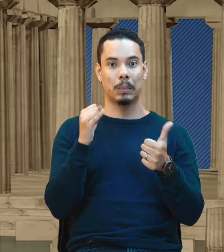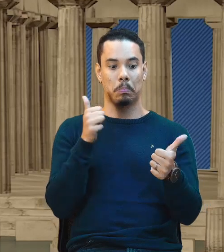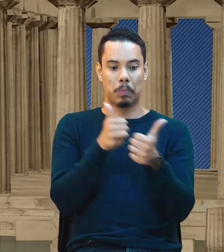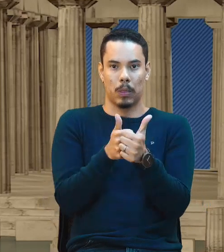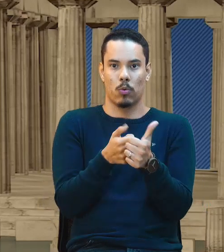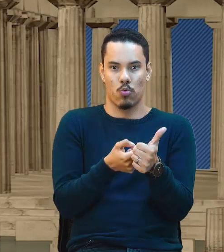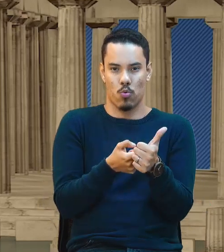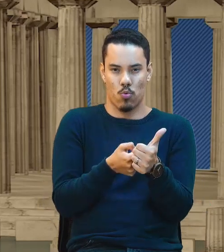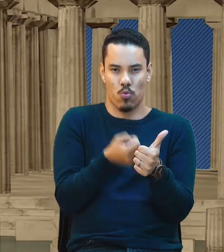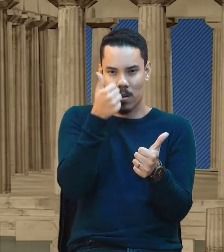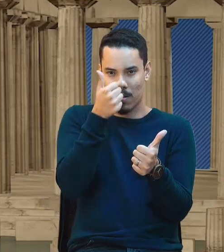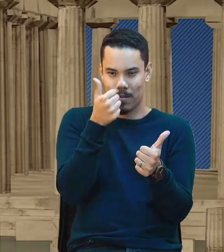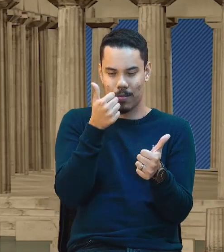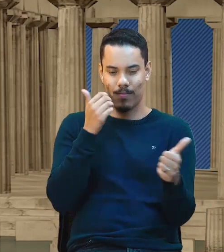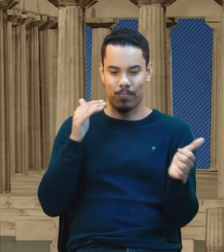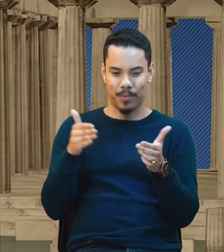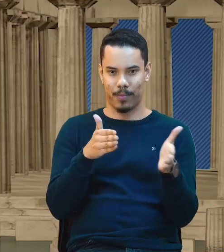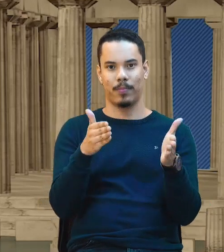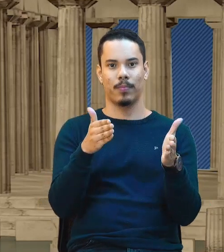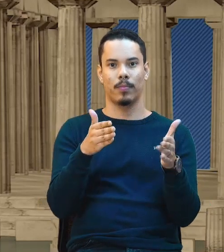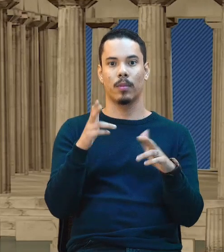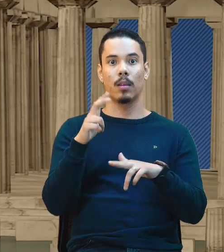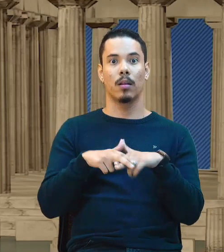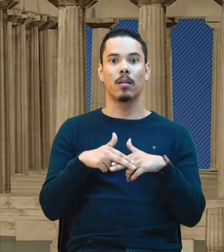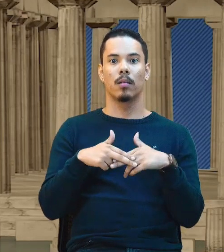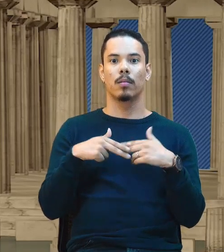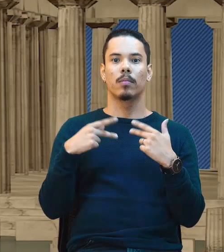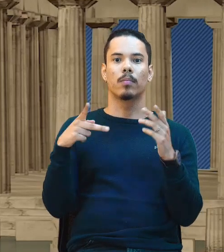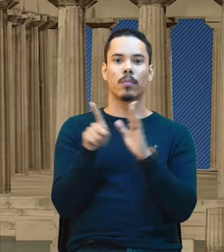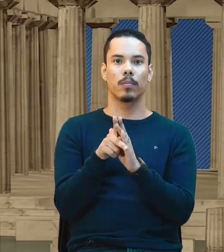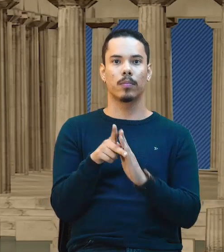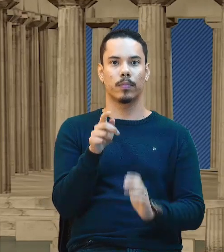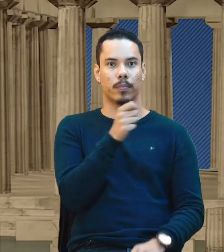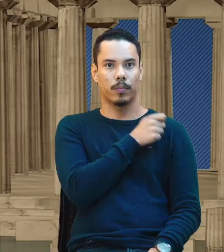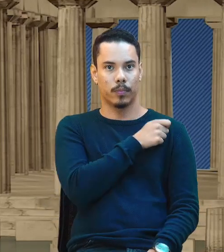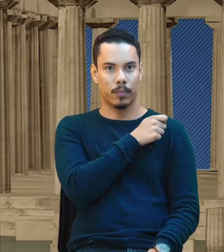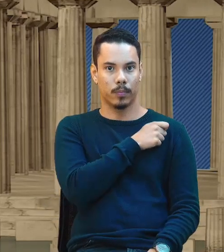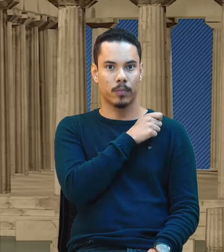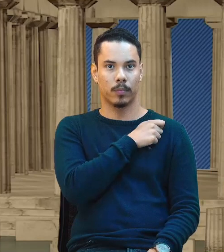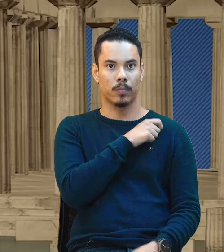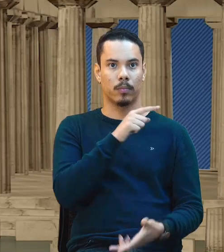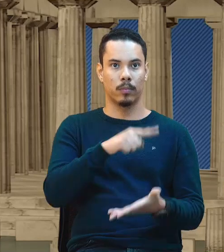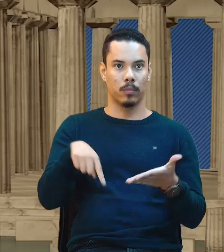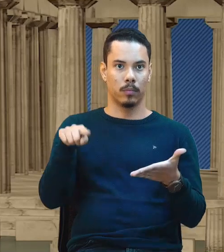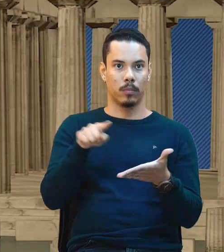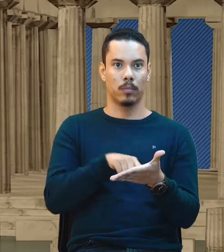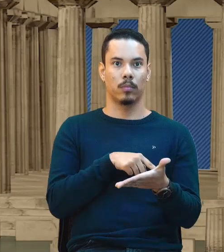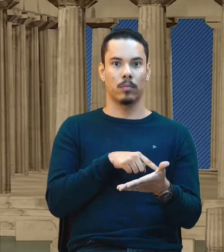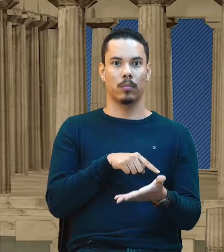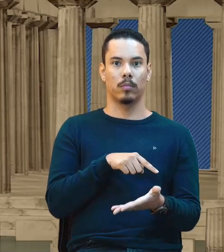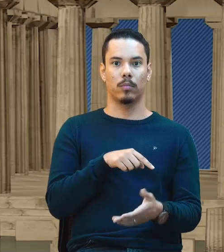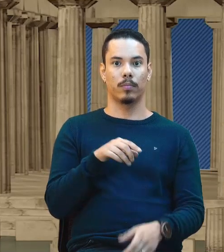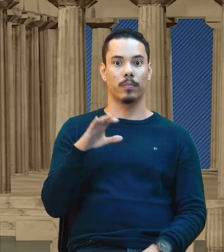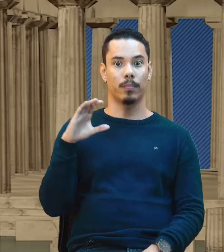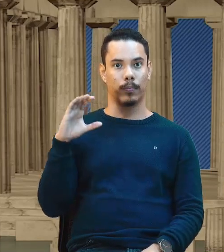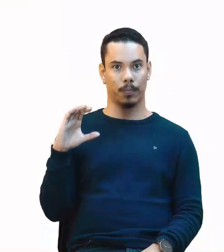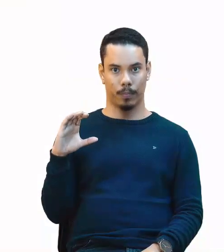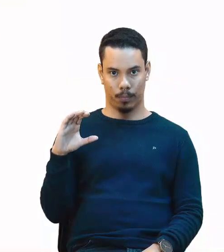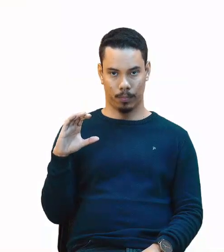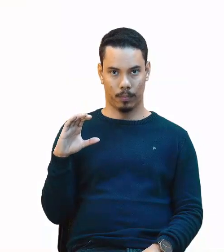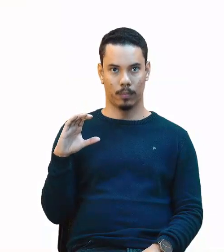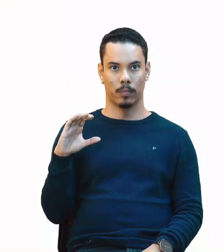caminho, né? Então, para aqueles estudantes que optaram pela alternativa, vamos lá? C,